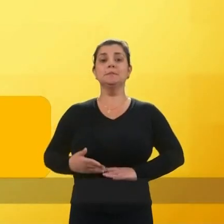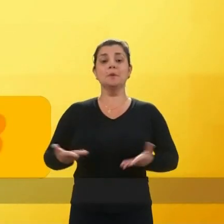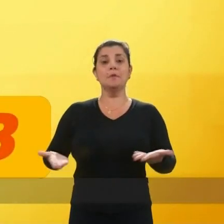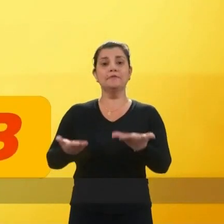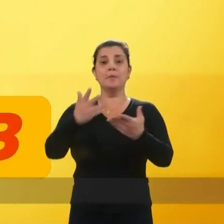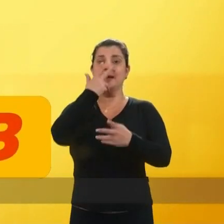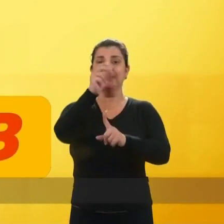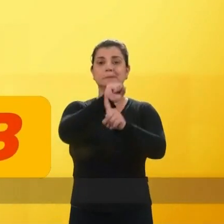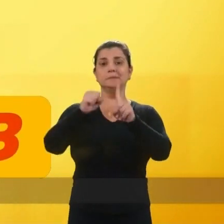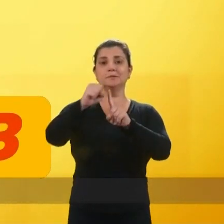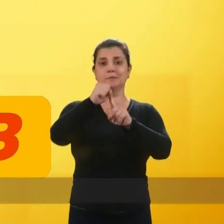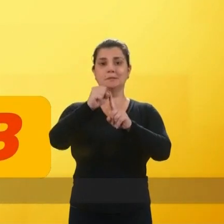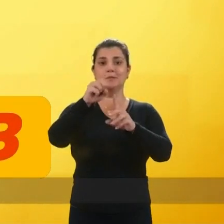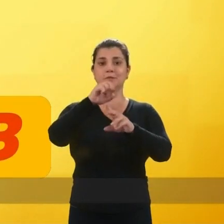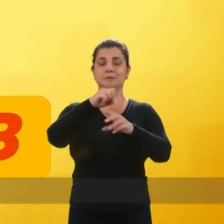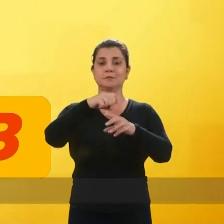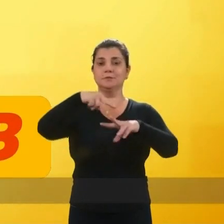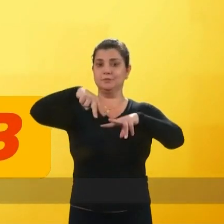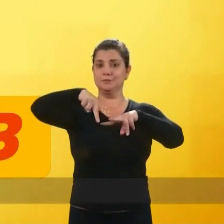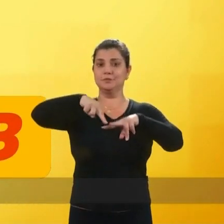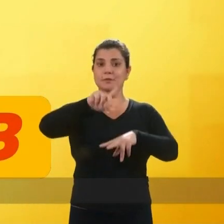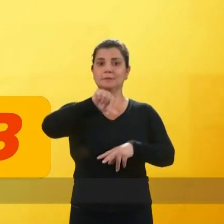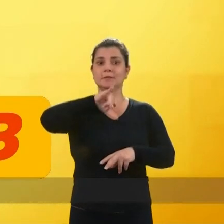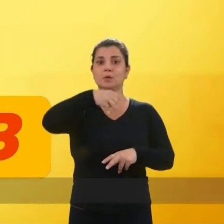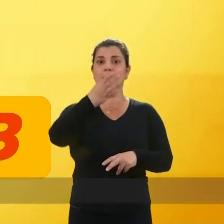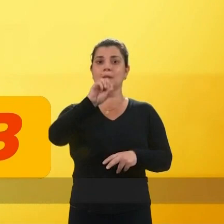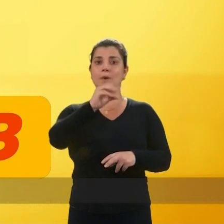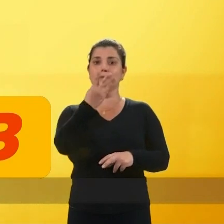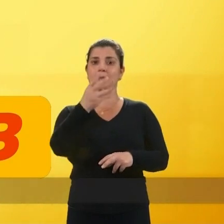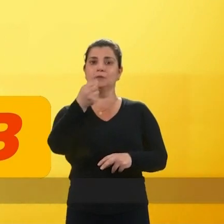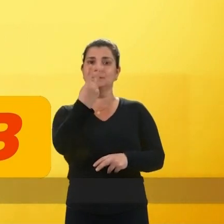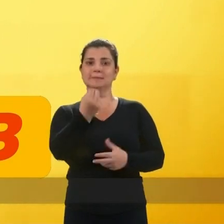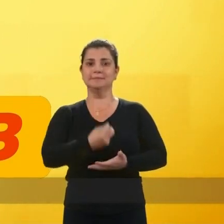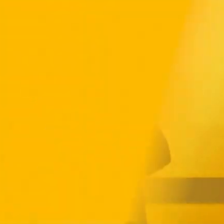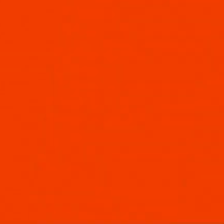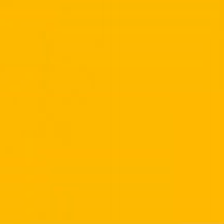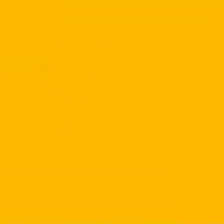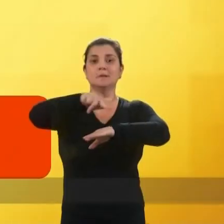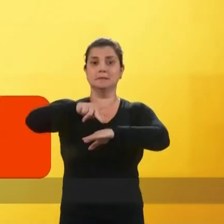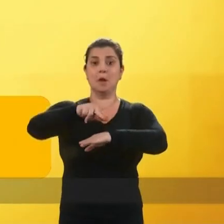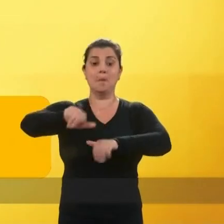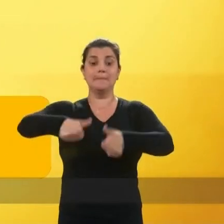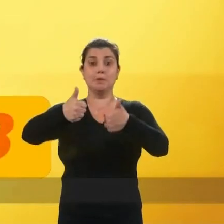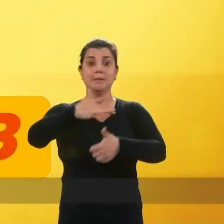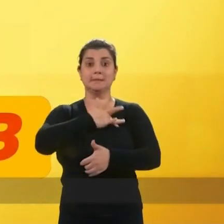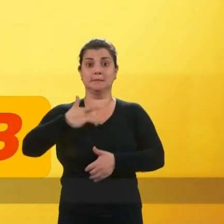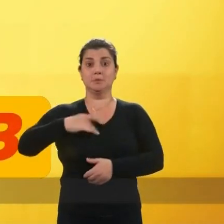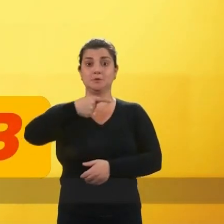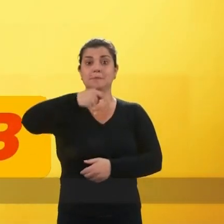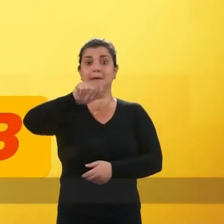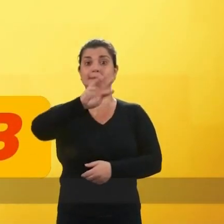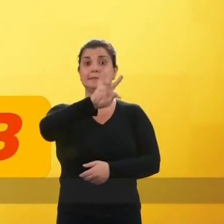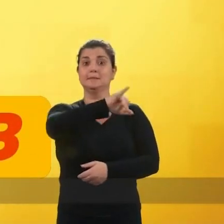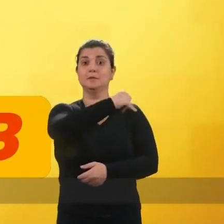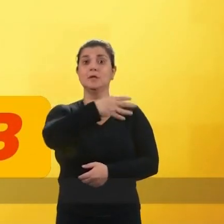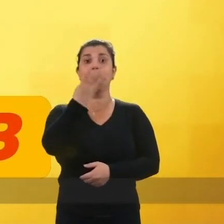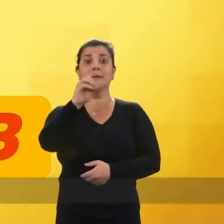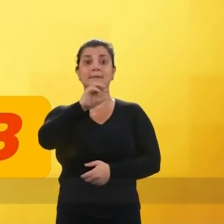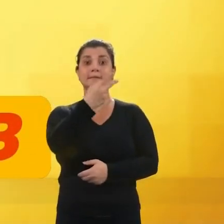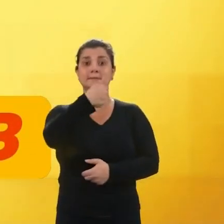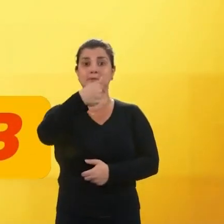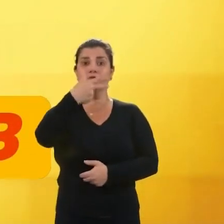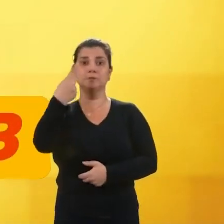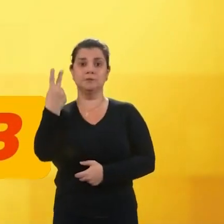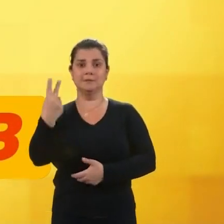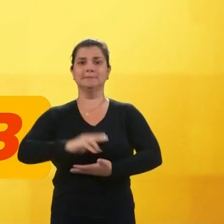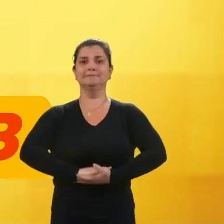políticas públicas que promovam a igualdade social e de gênero, Lidiane Funari, 4462. Pela igualdade racial, melhoria na saúde, Patrícia